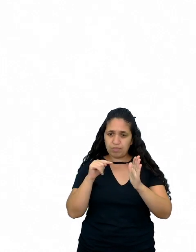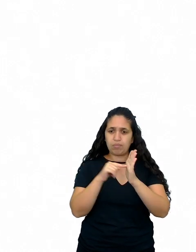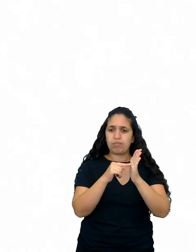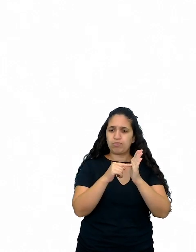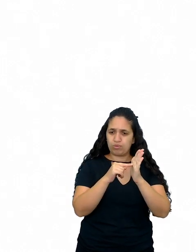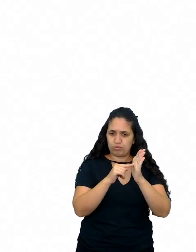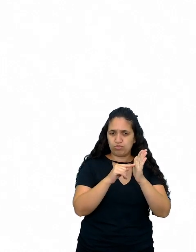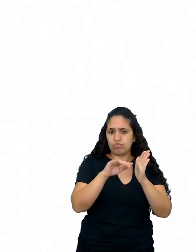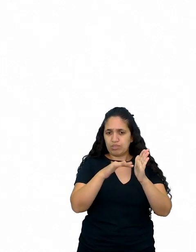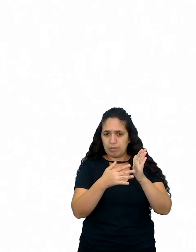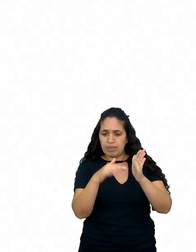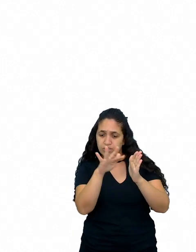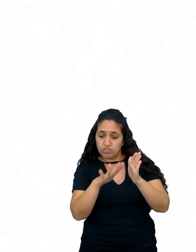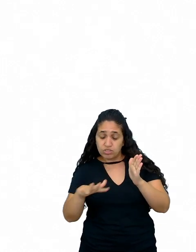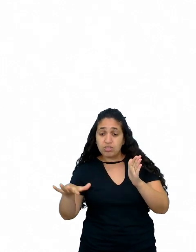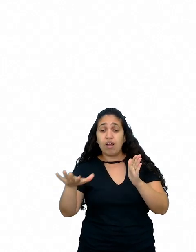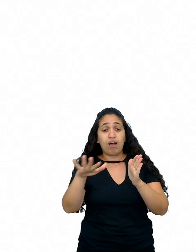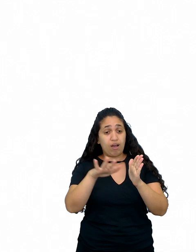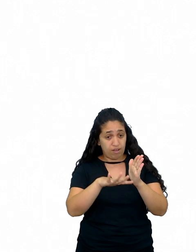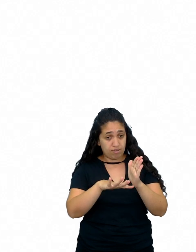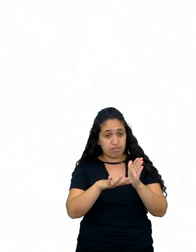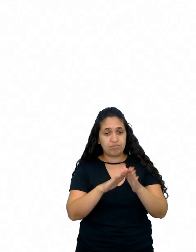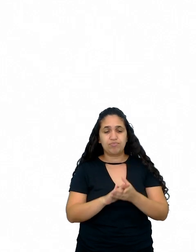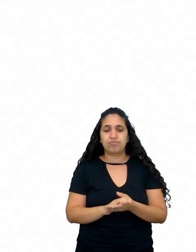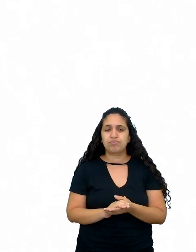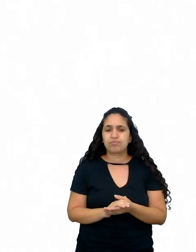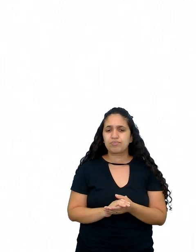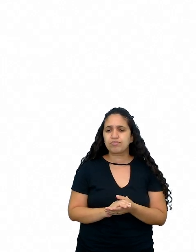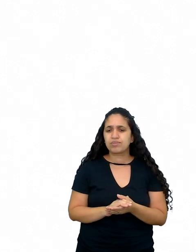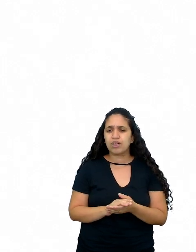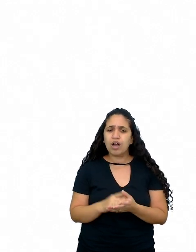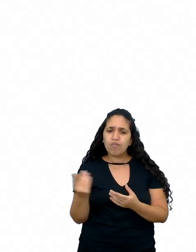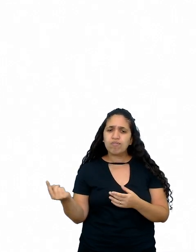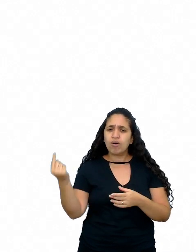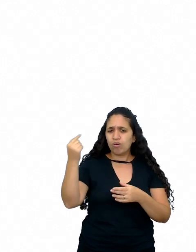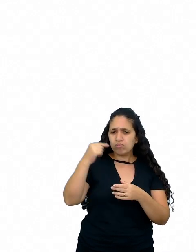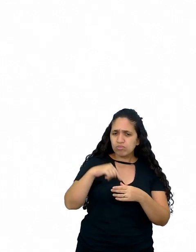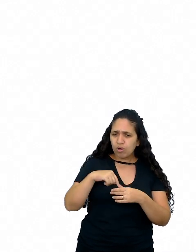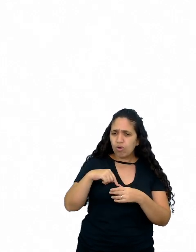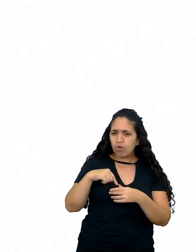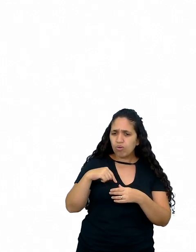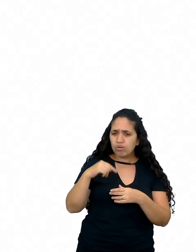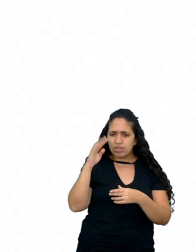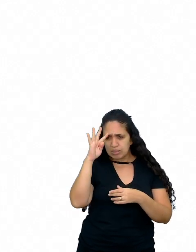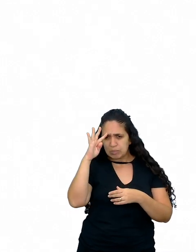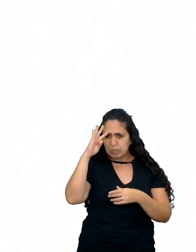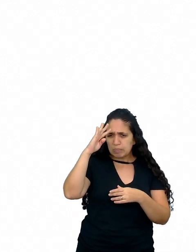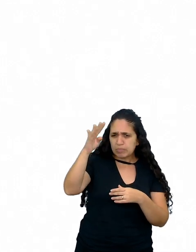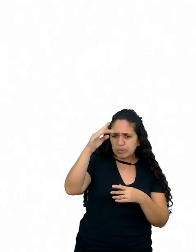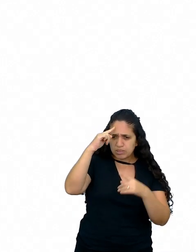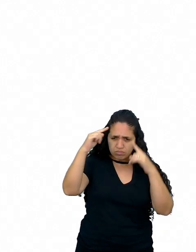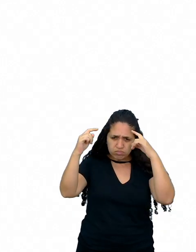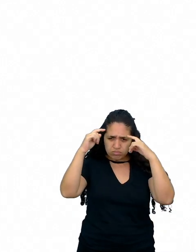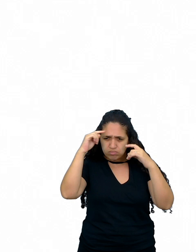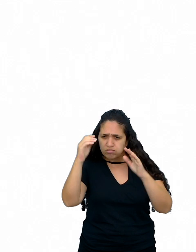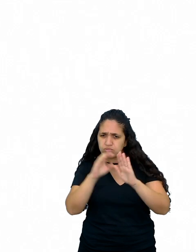mediana, de área, falamos bem. A gente retomou as principais ideias e